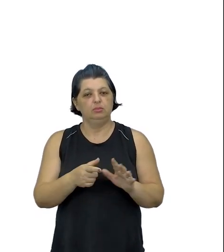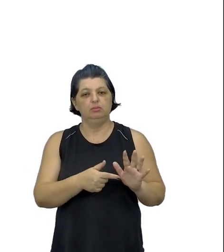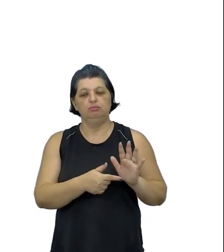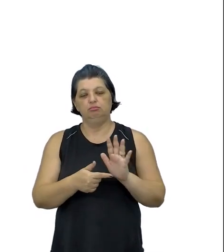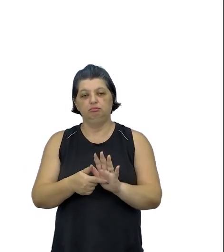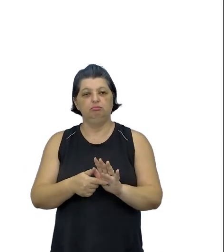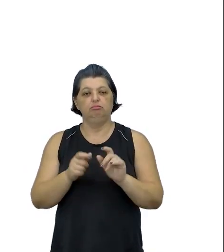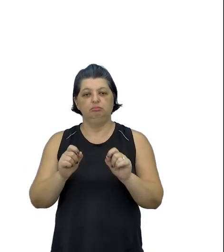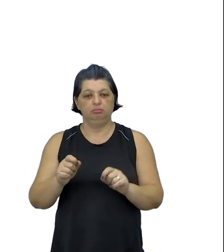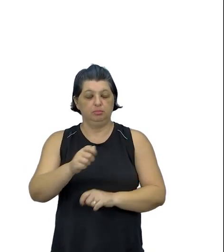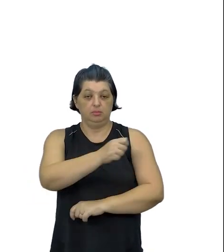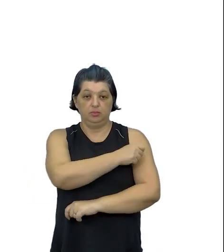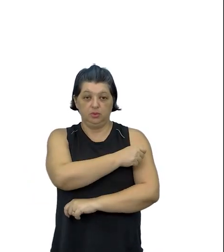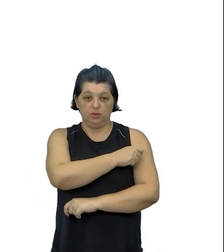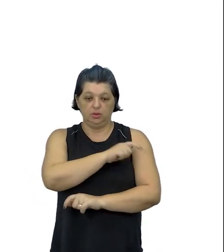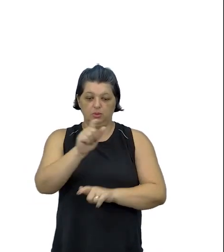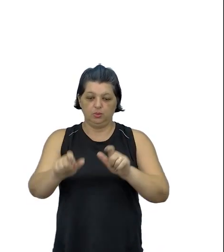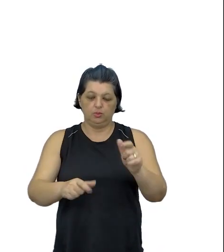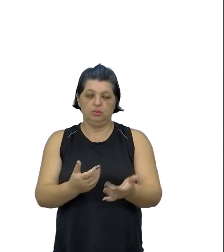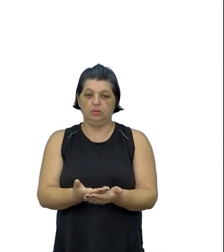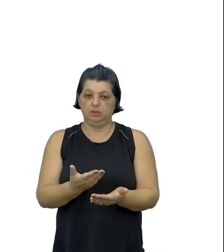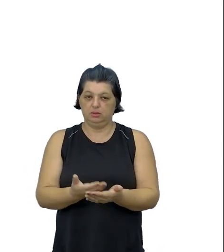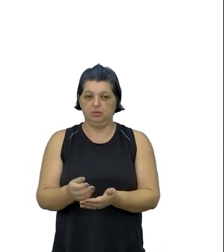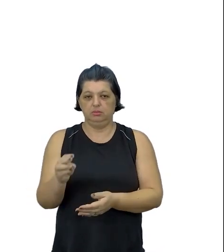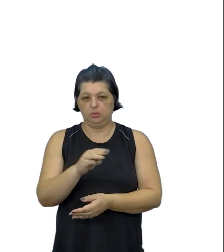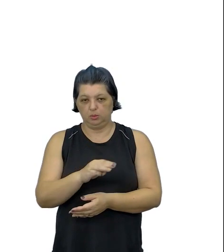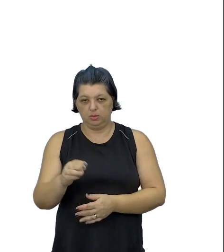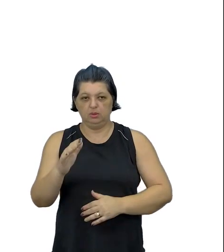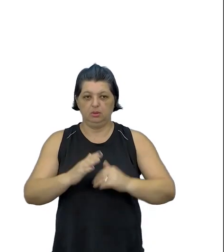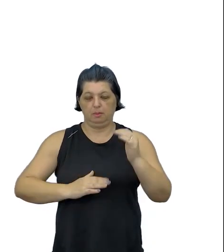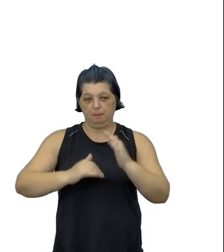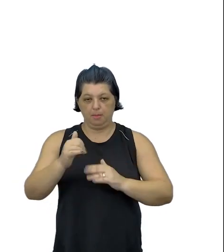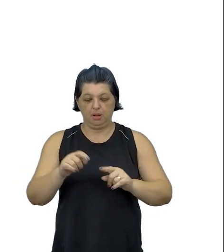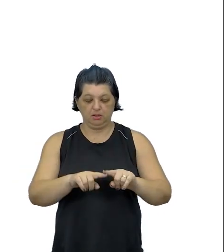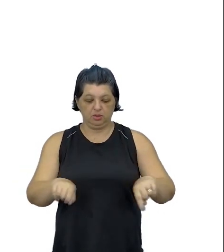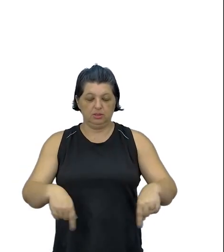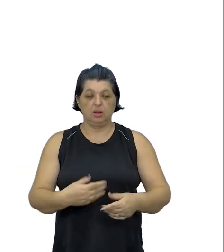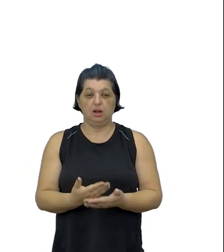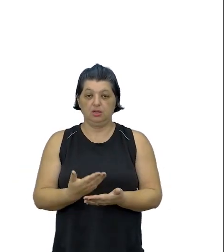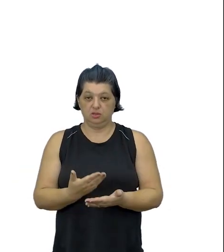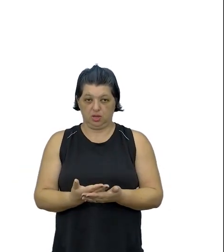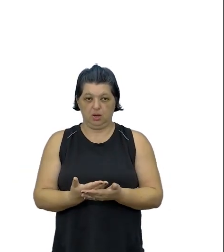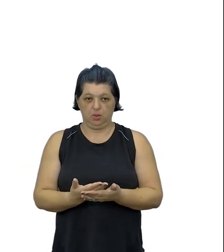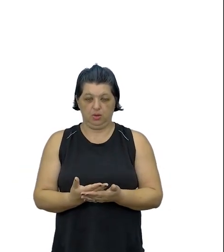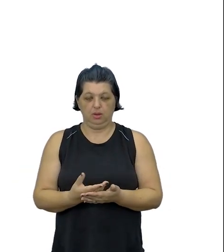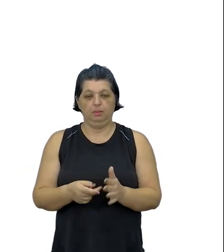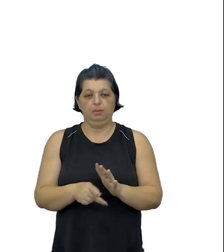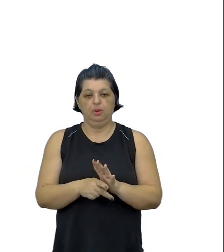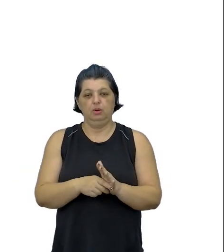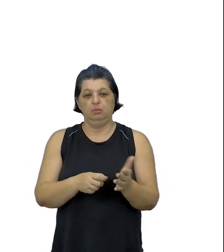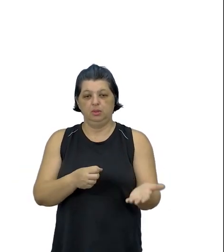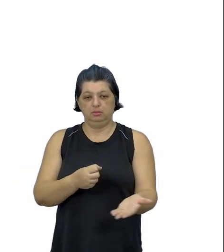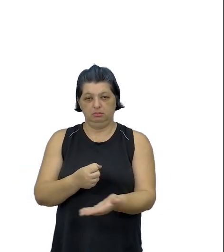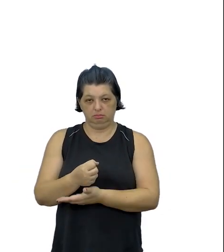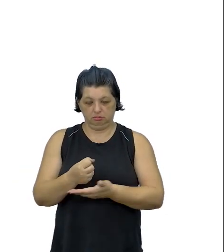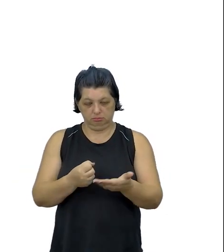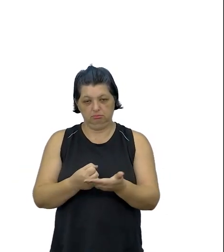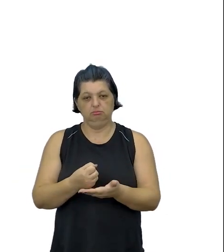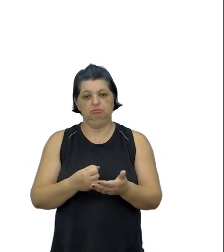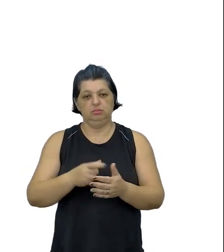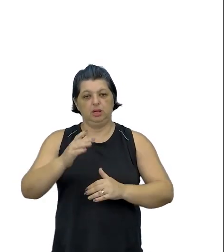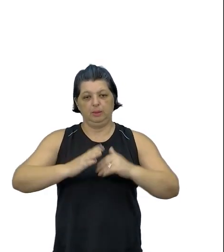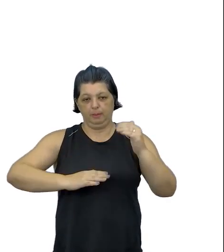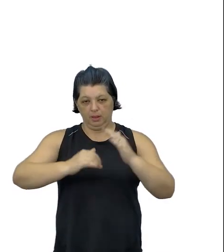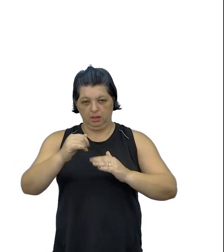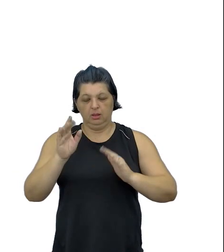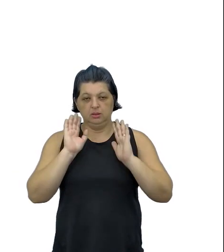estudantes alcancem, no momento das práticas em sala de aula, tomando por base as habilidades essenciais que foram selecionadas para